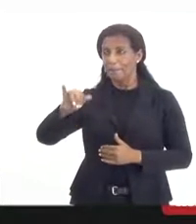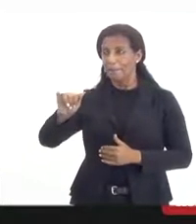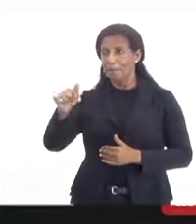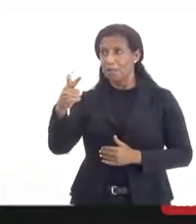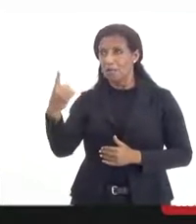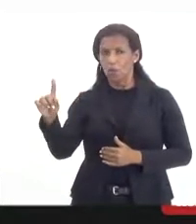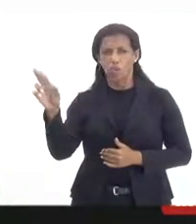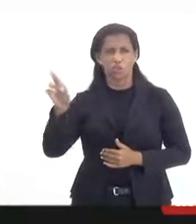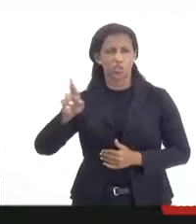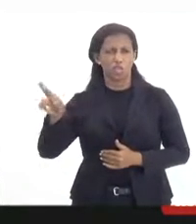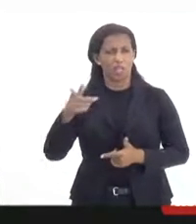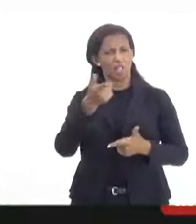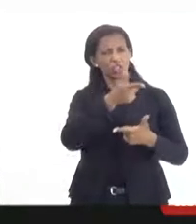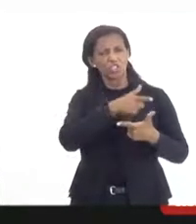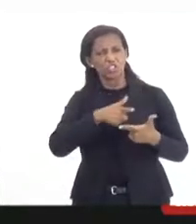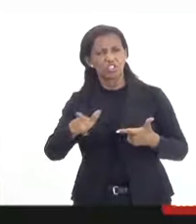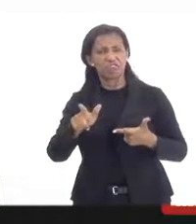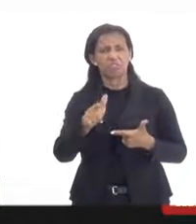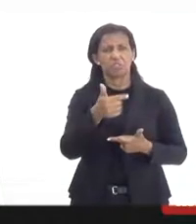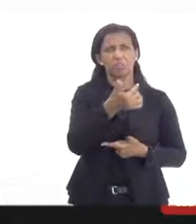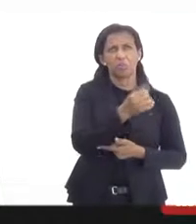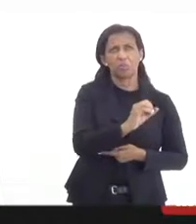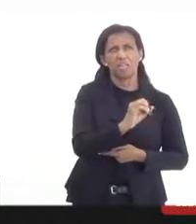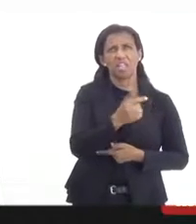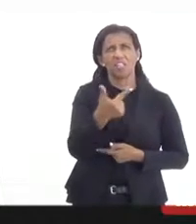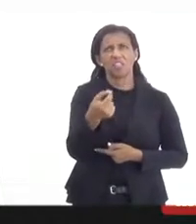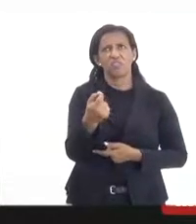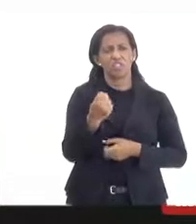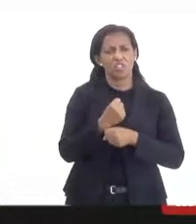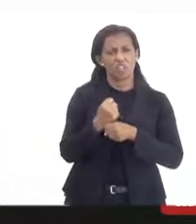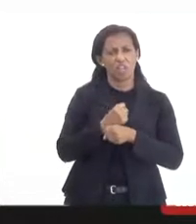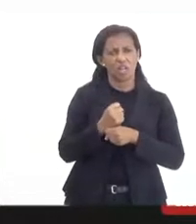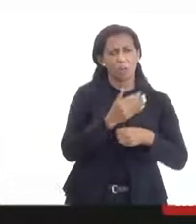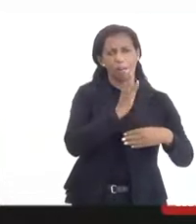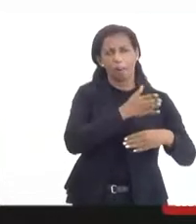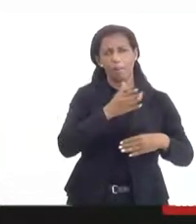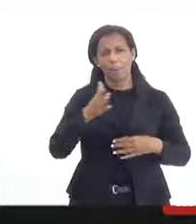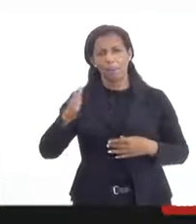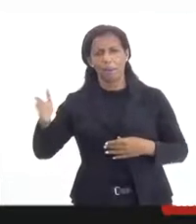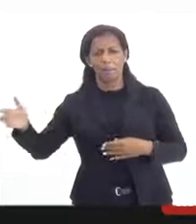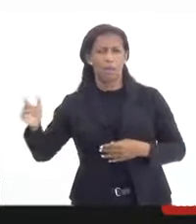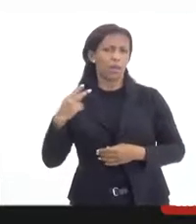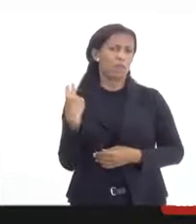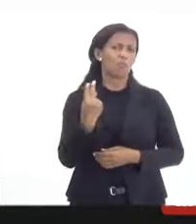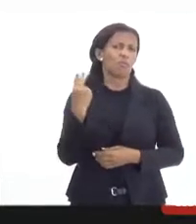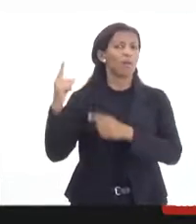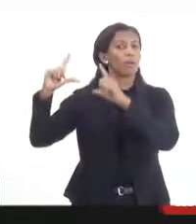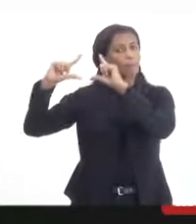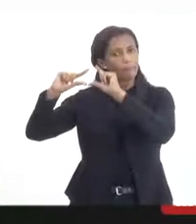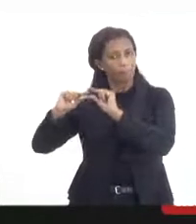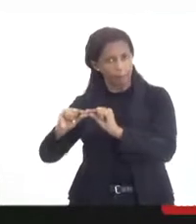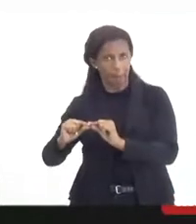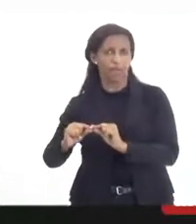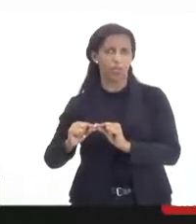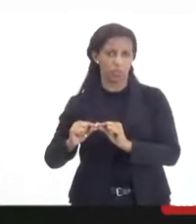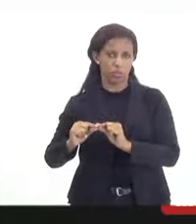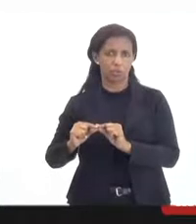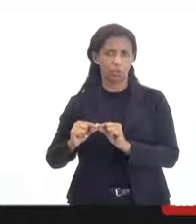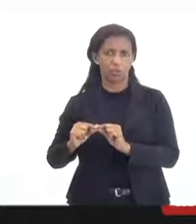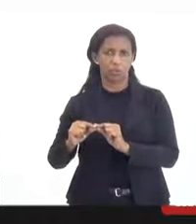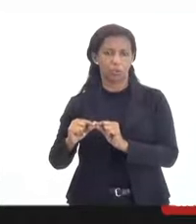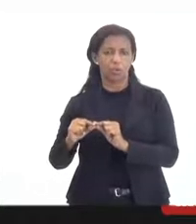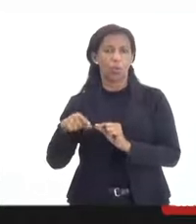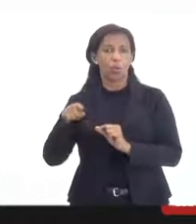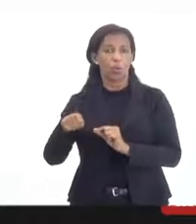divididos por 10, 20 anos é um valor realmente muito baixo se cotejado com o